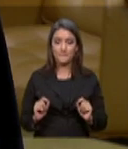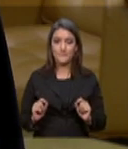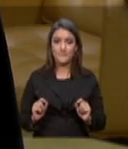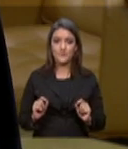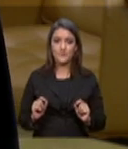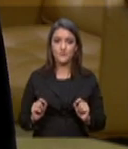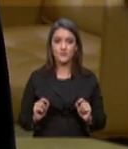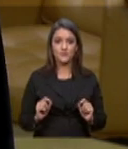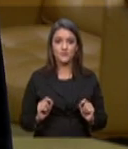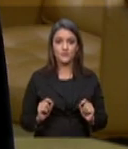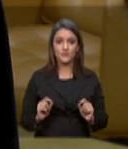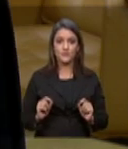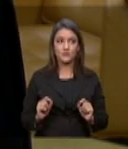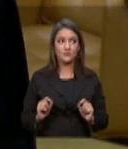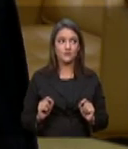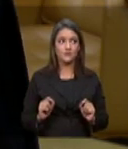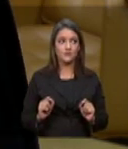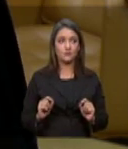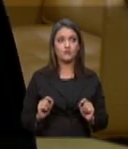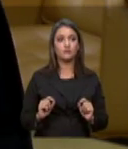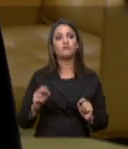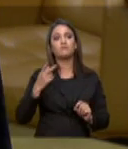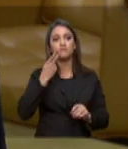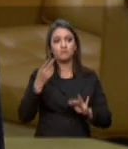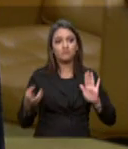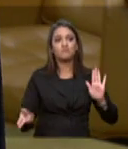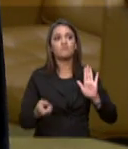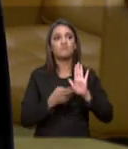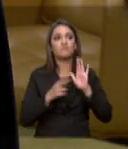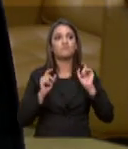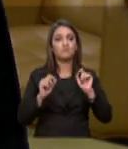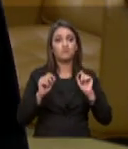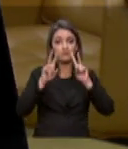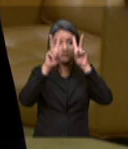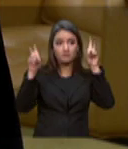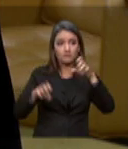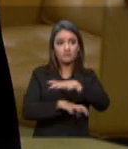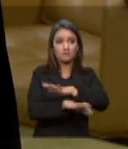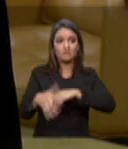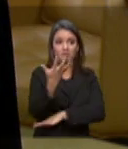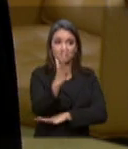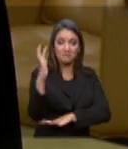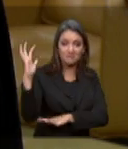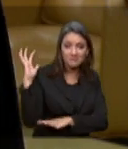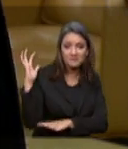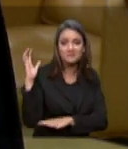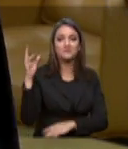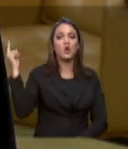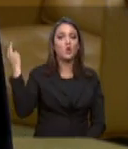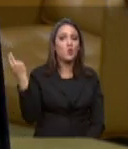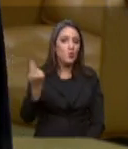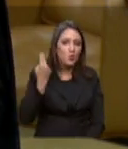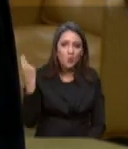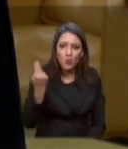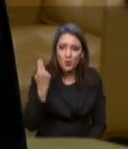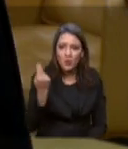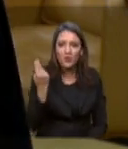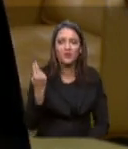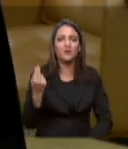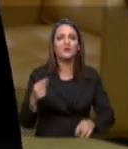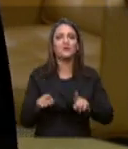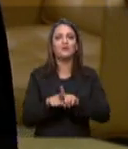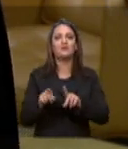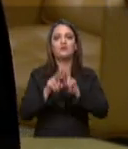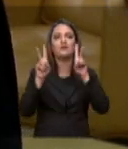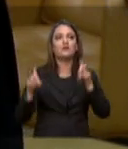preliminar, reconhece e ressalta que a questão ambiental é absolutamente urgente. A questão ambiental é,